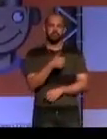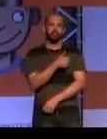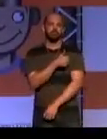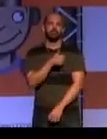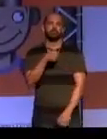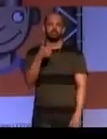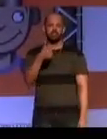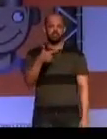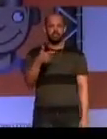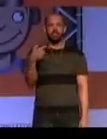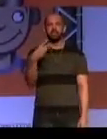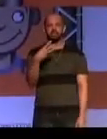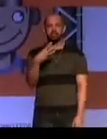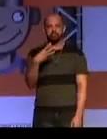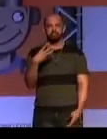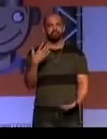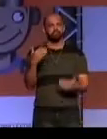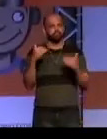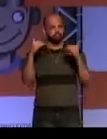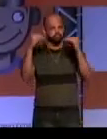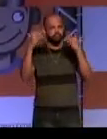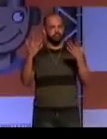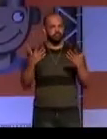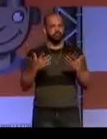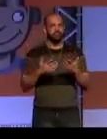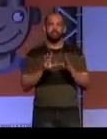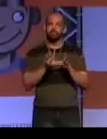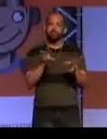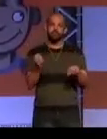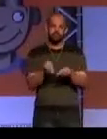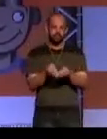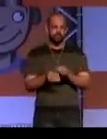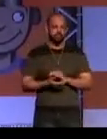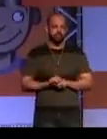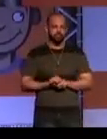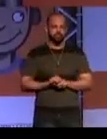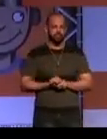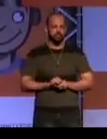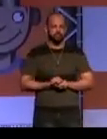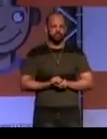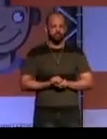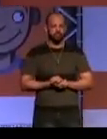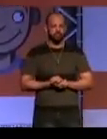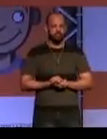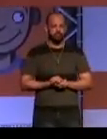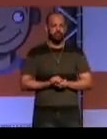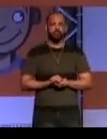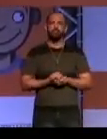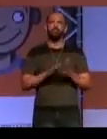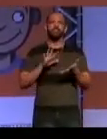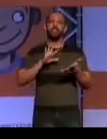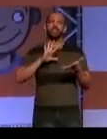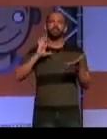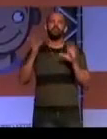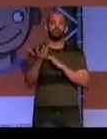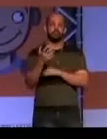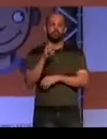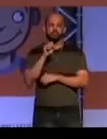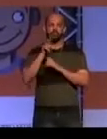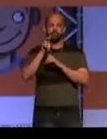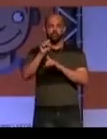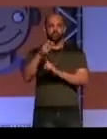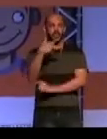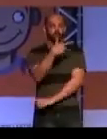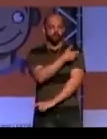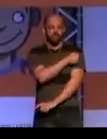secundário, universitário. E para finalizar, para revolucionar o SUS, a